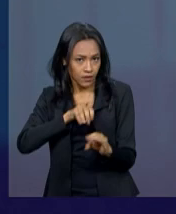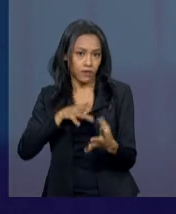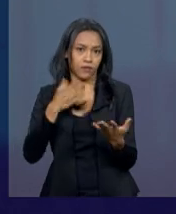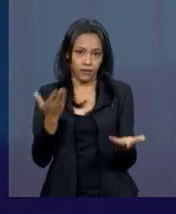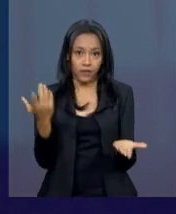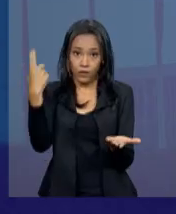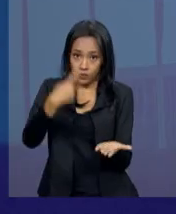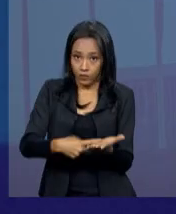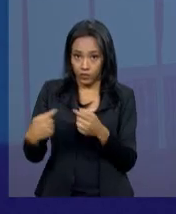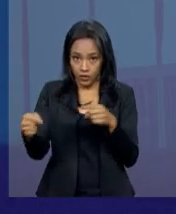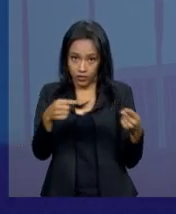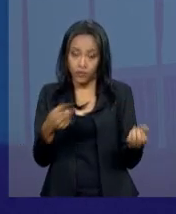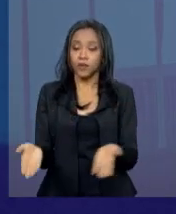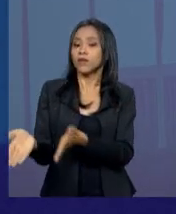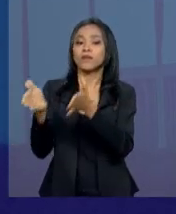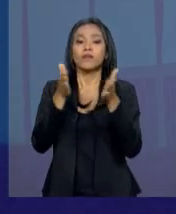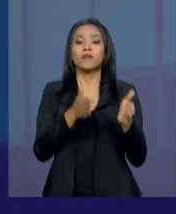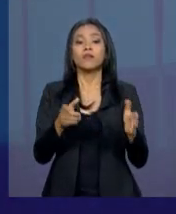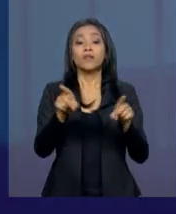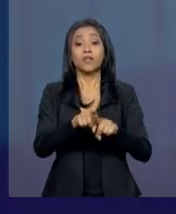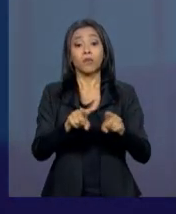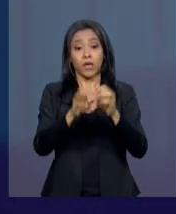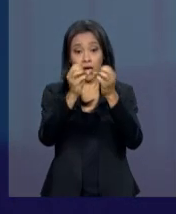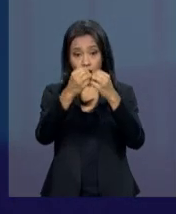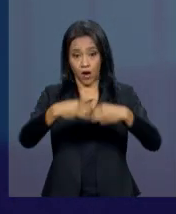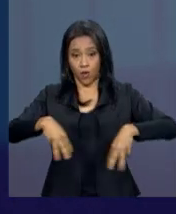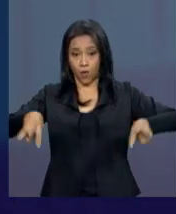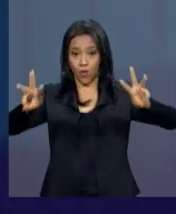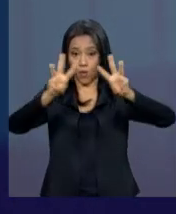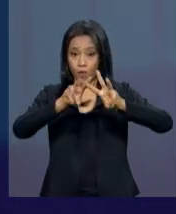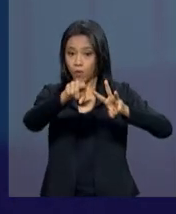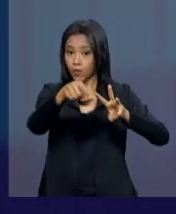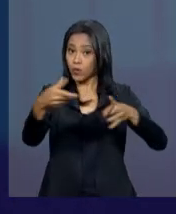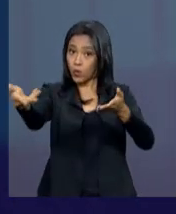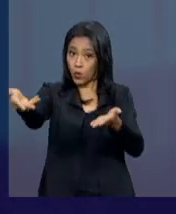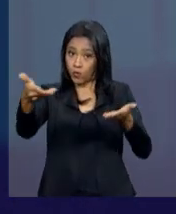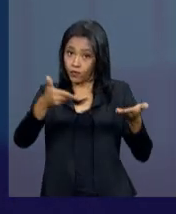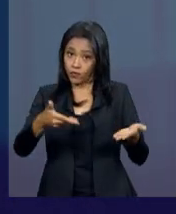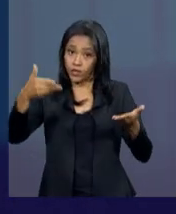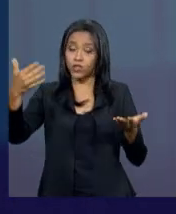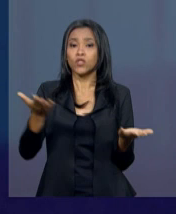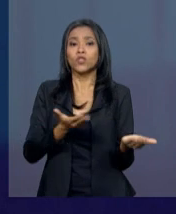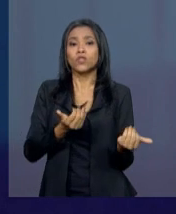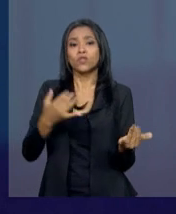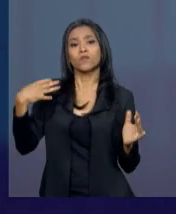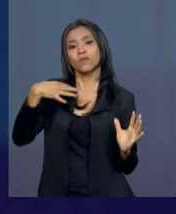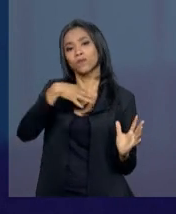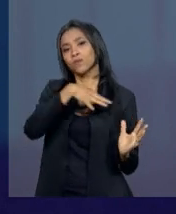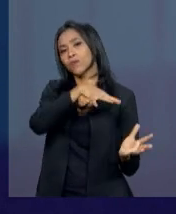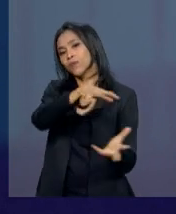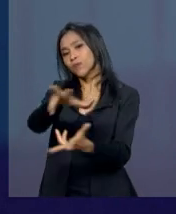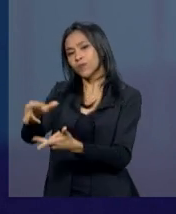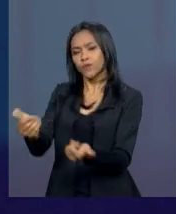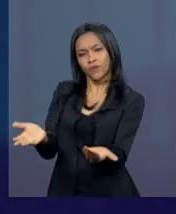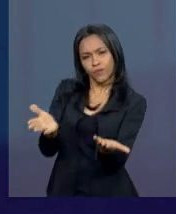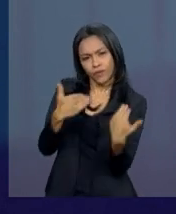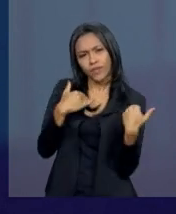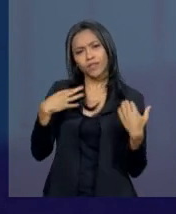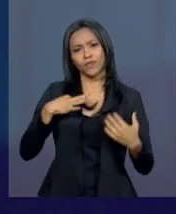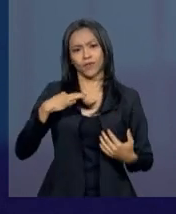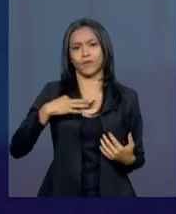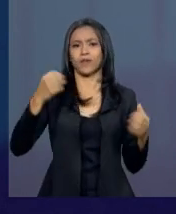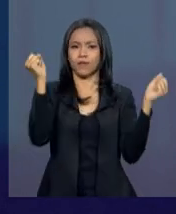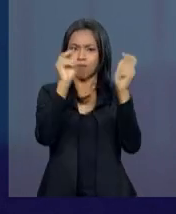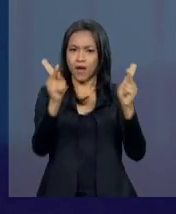ea onu no perfil do twitter fez um convite para os jovens do mundo para serem voluntários pela paz a